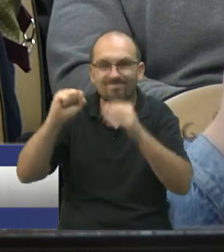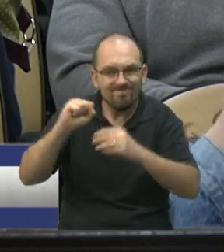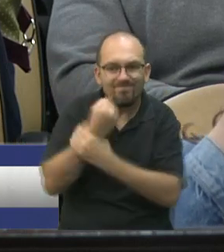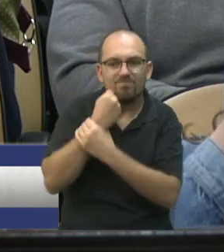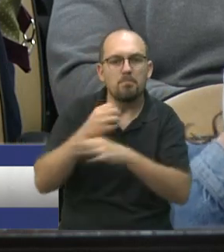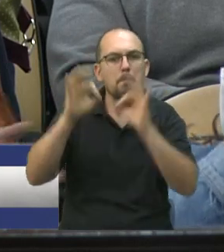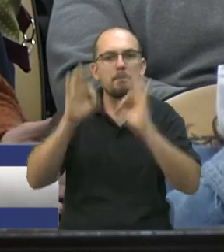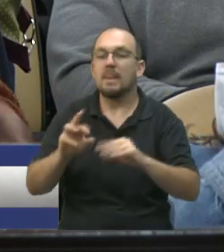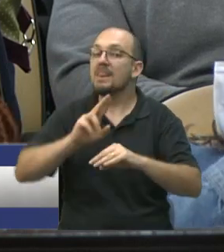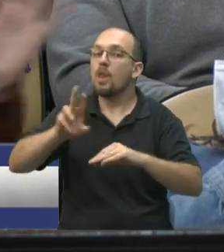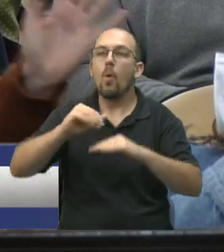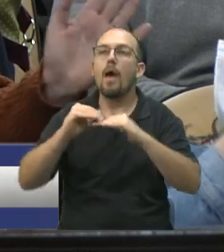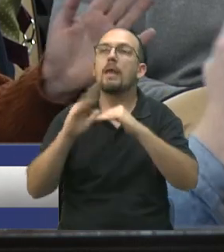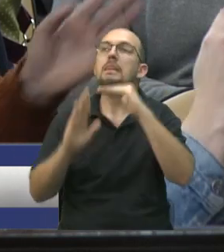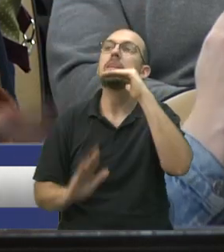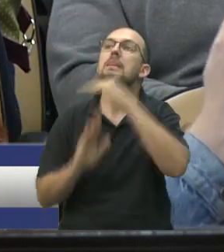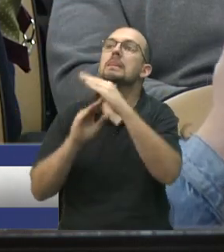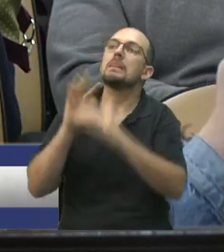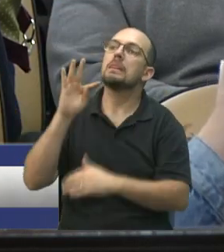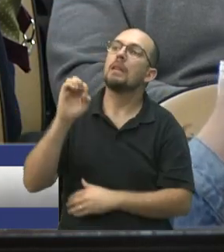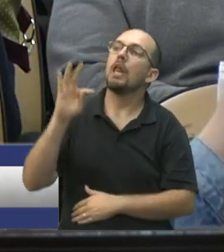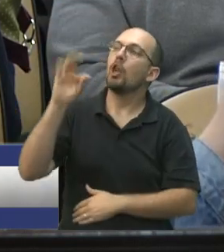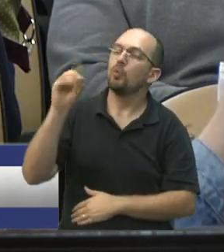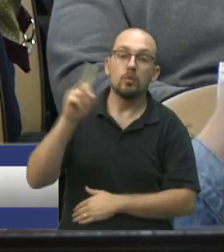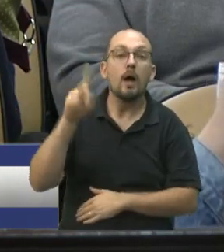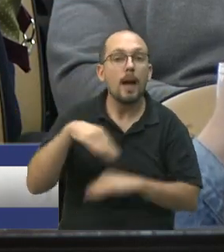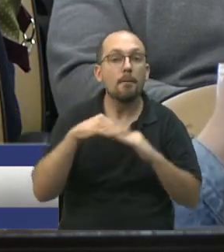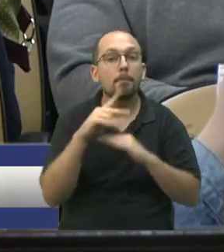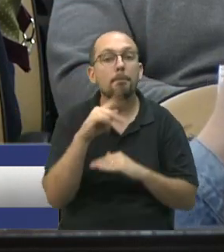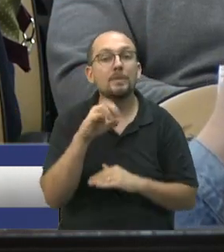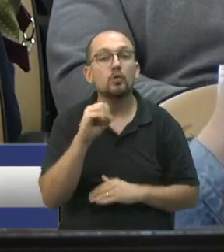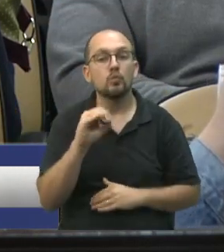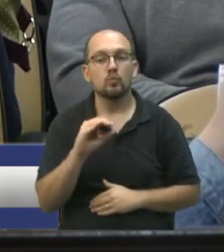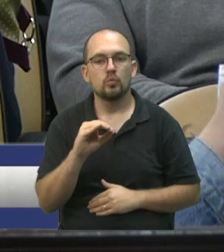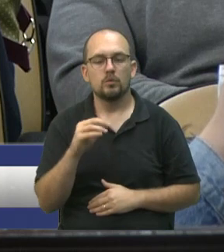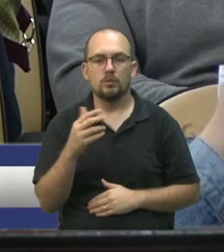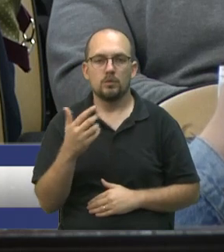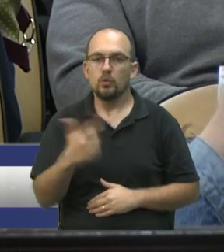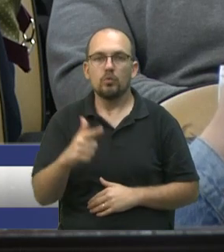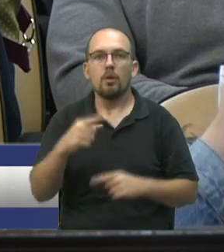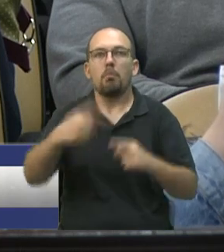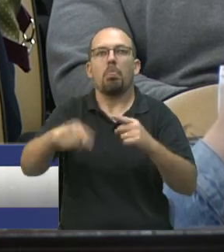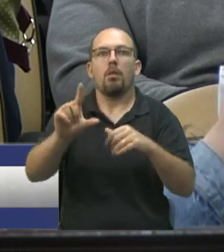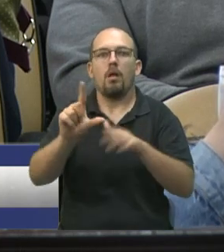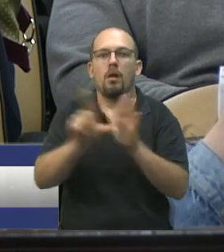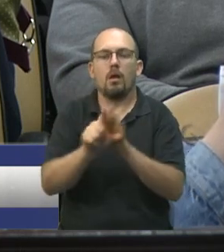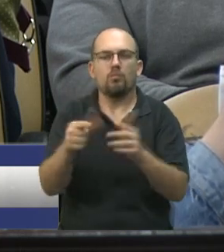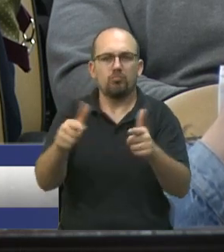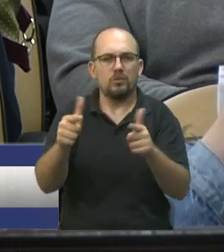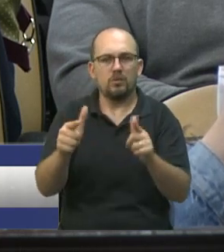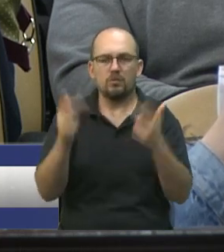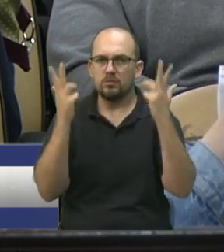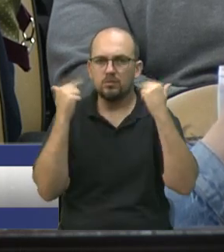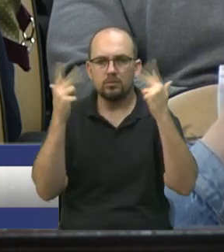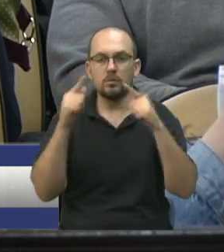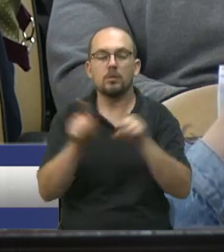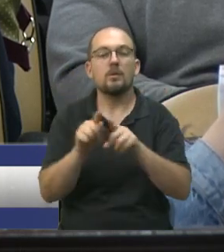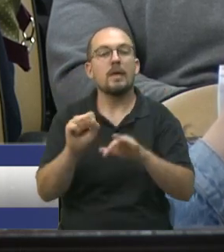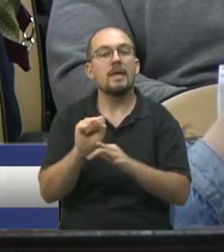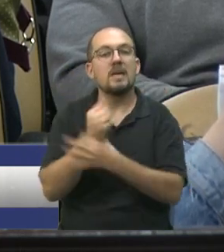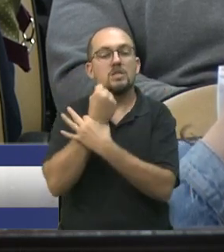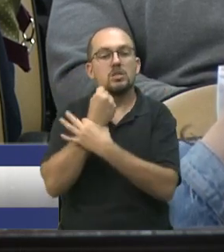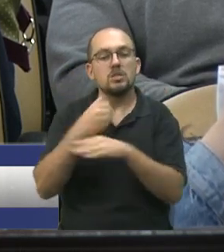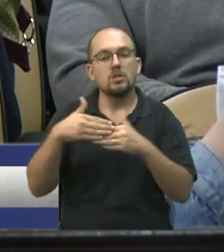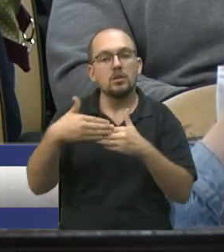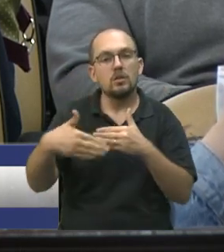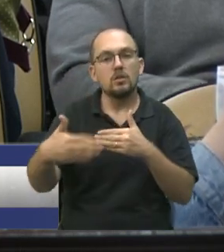não é teto, é piso, então não tem descumprimento de lei para isso. Garantir recuperação